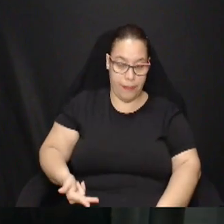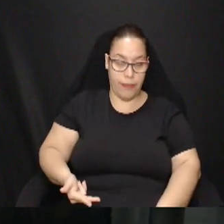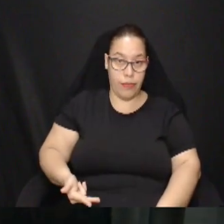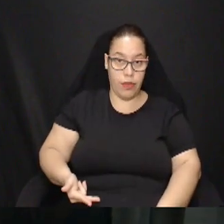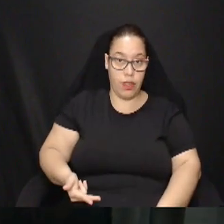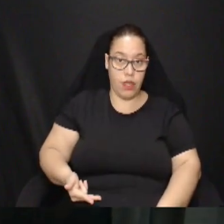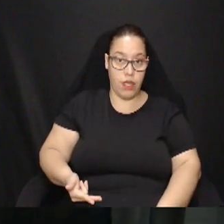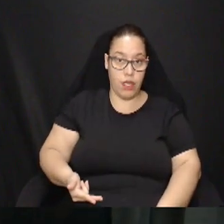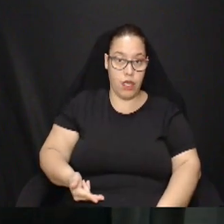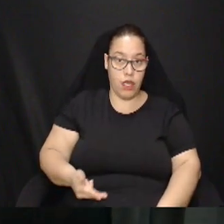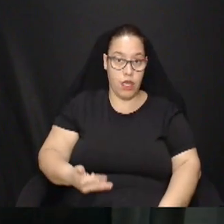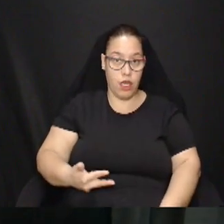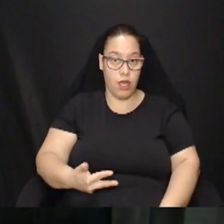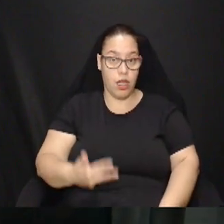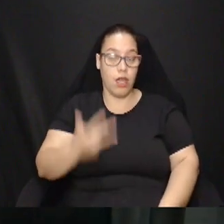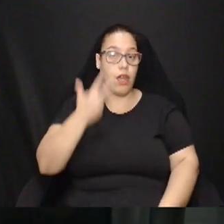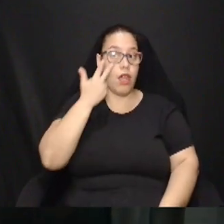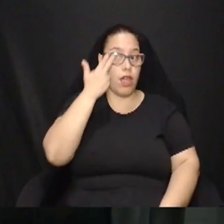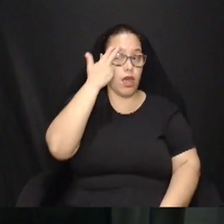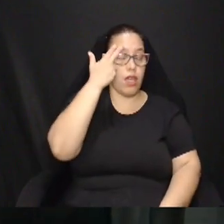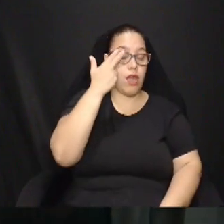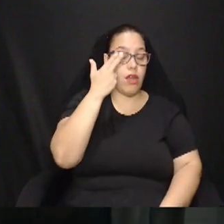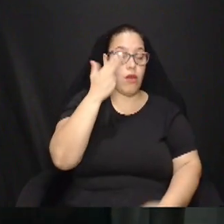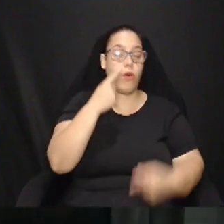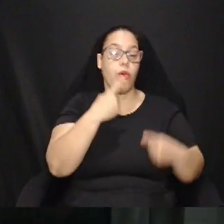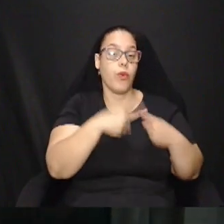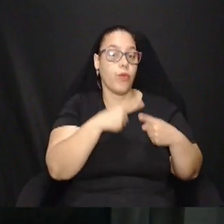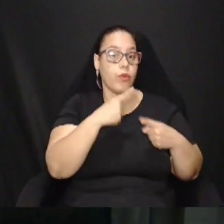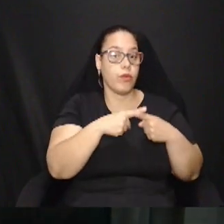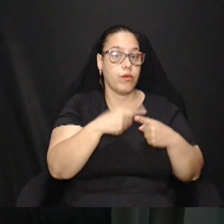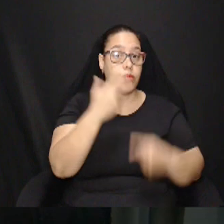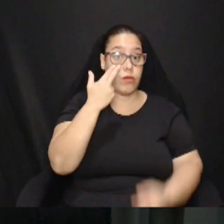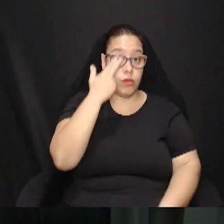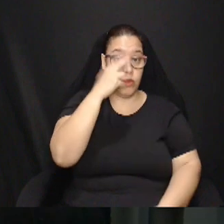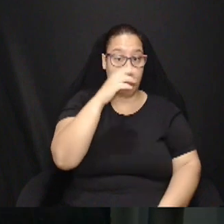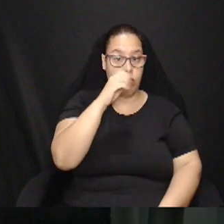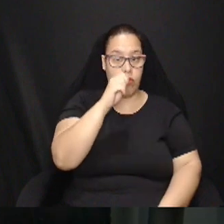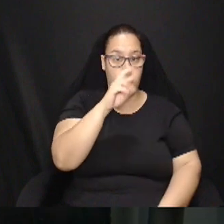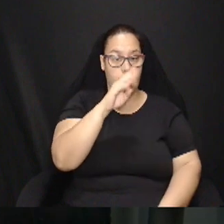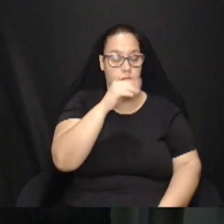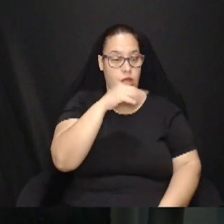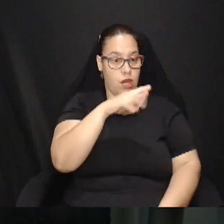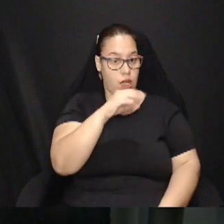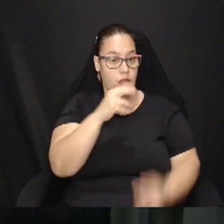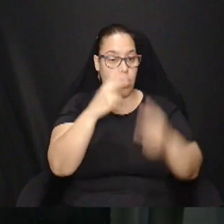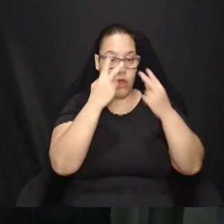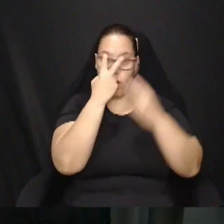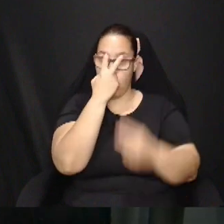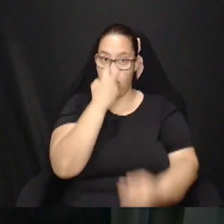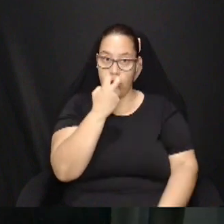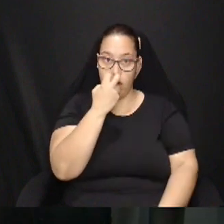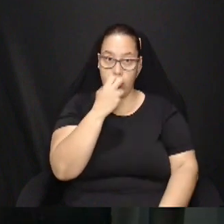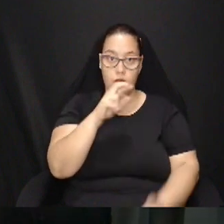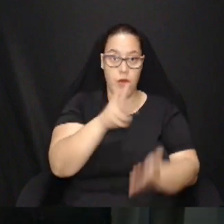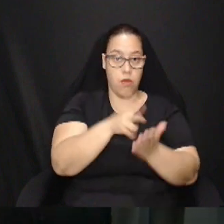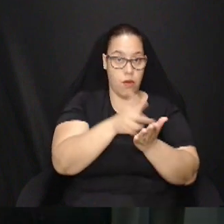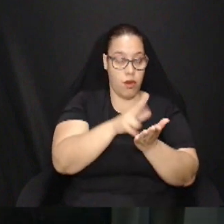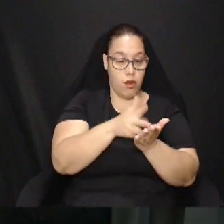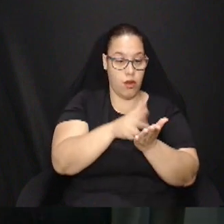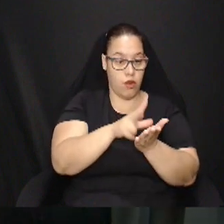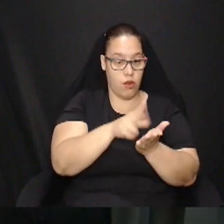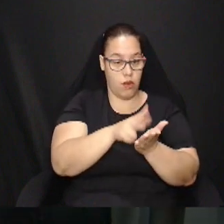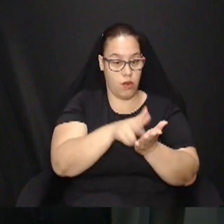de catarata. Por quê? Porque a catarata deixa cego, porque a epilepsia perde dias de